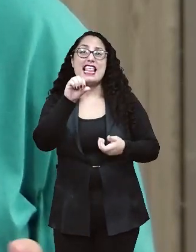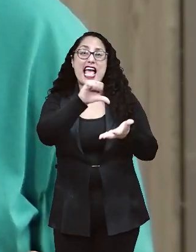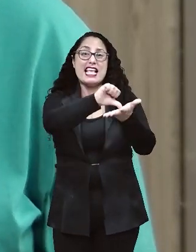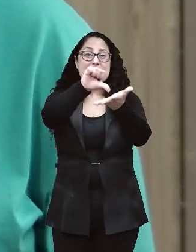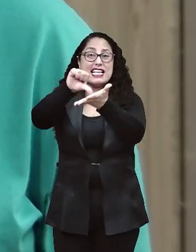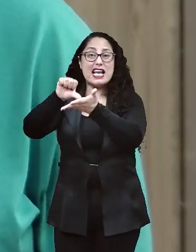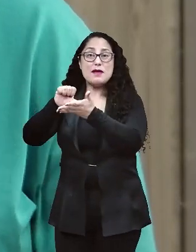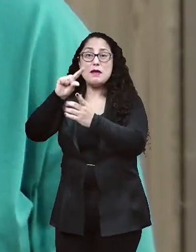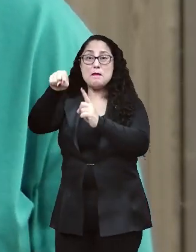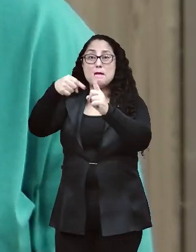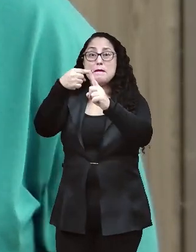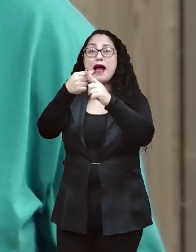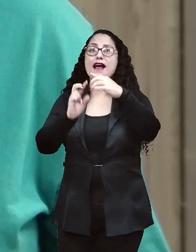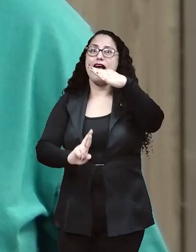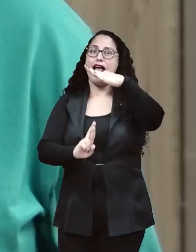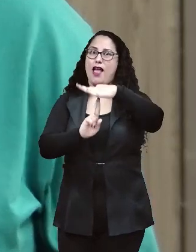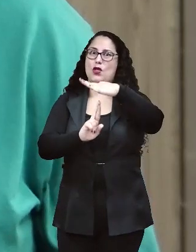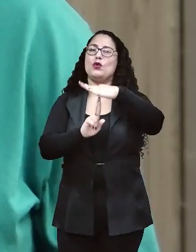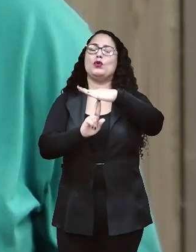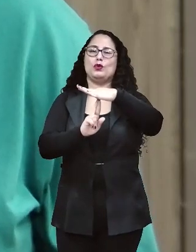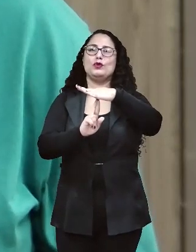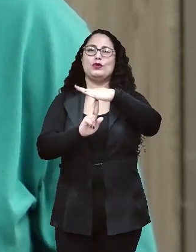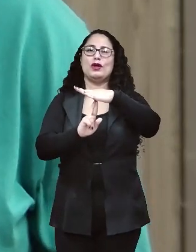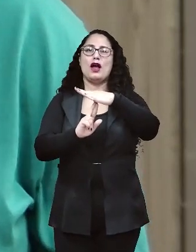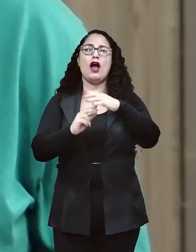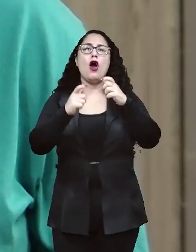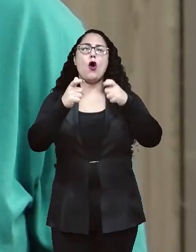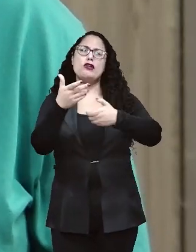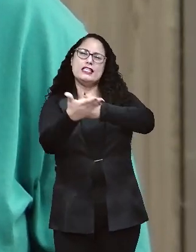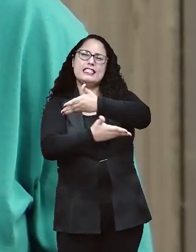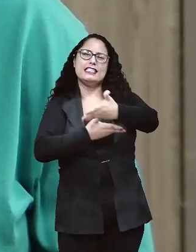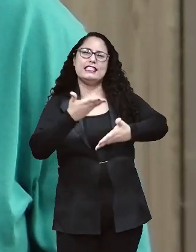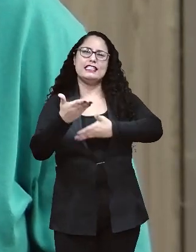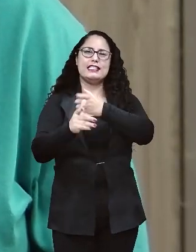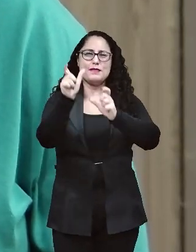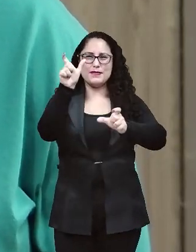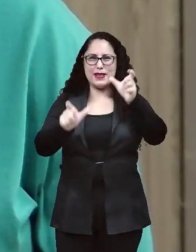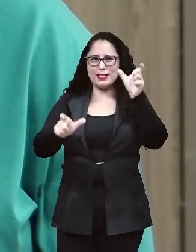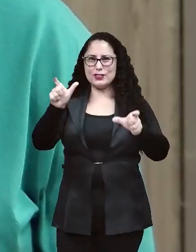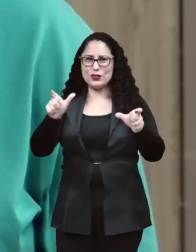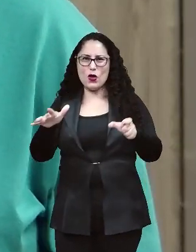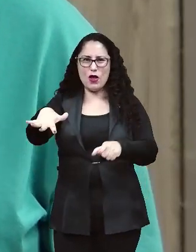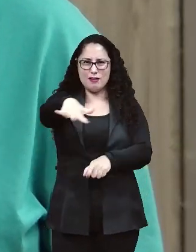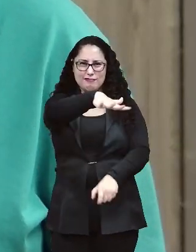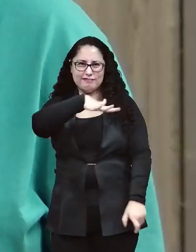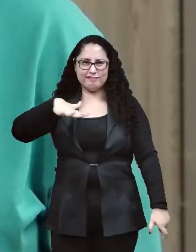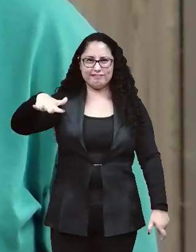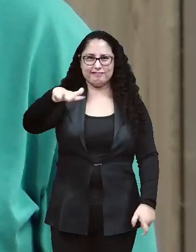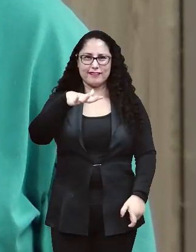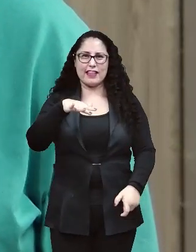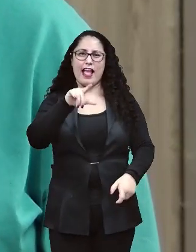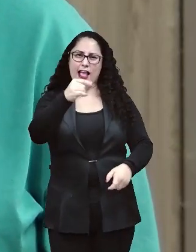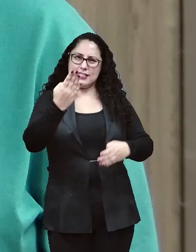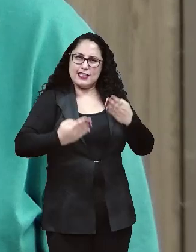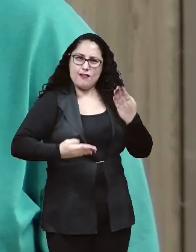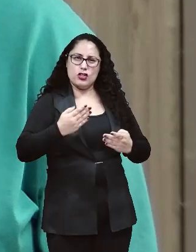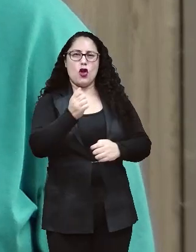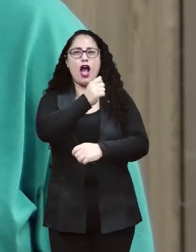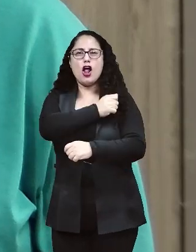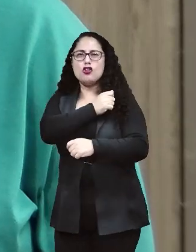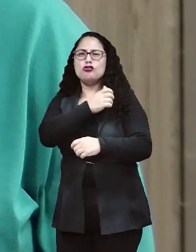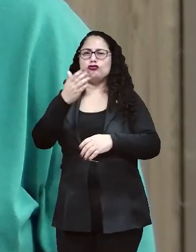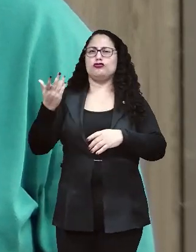da reitoria, onde há a interação entre pessoas que são, além de servidores,